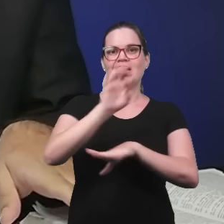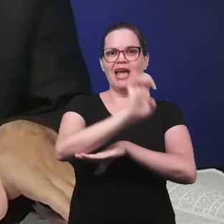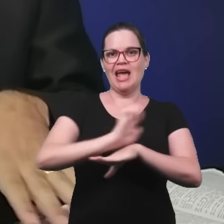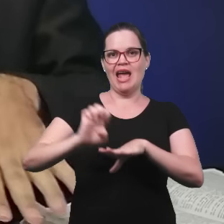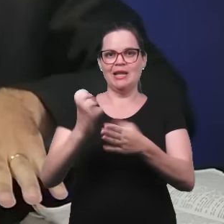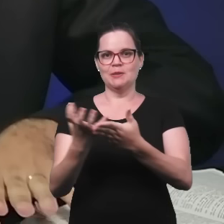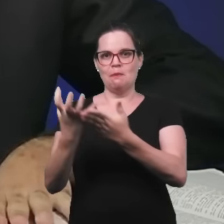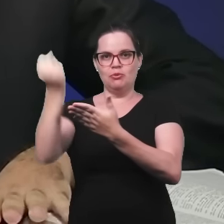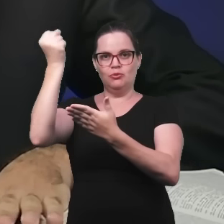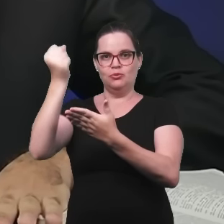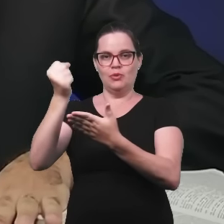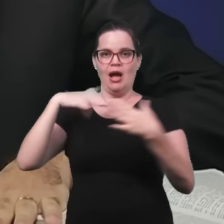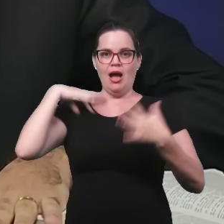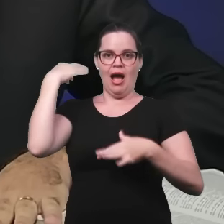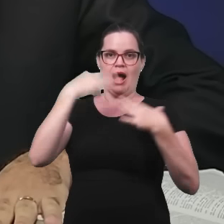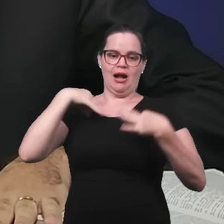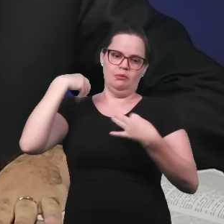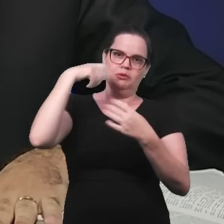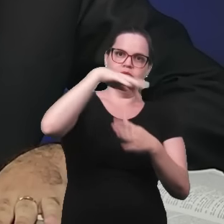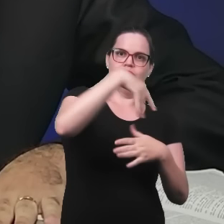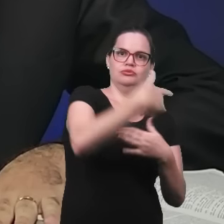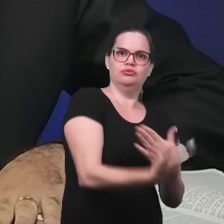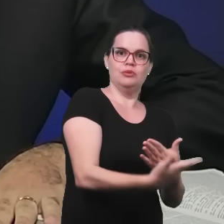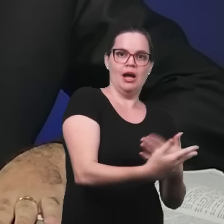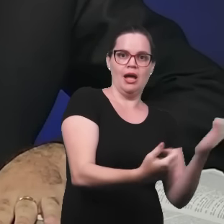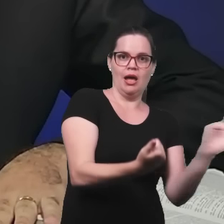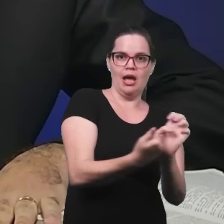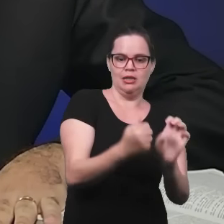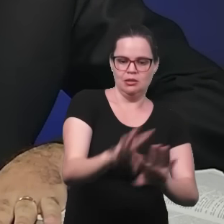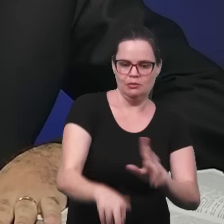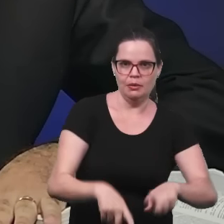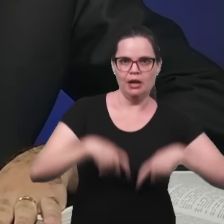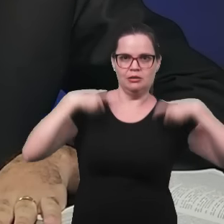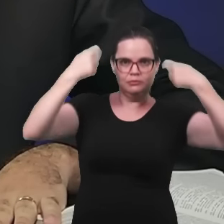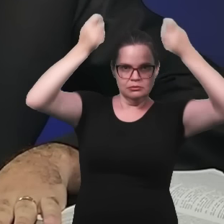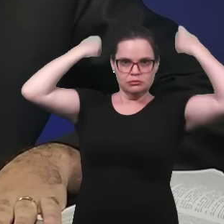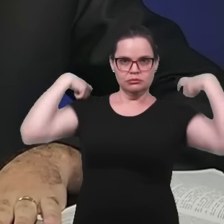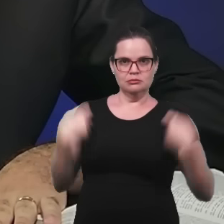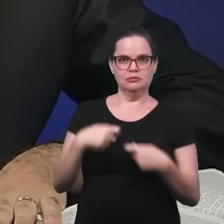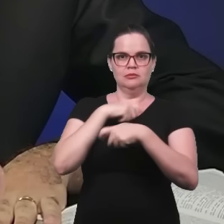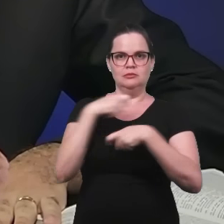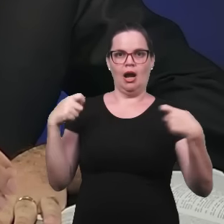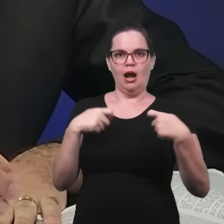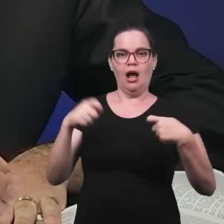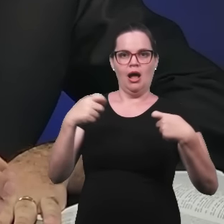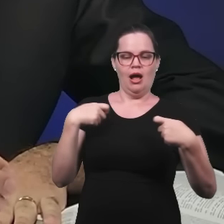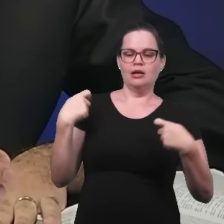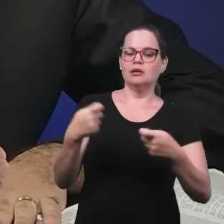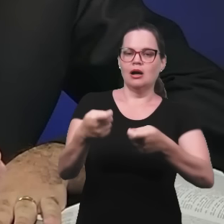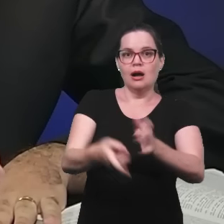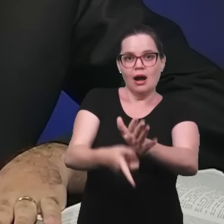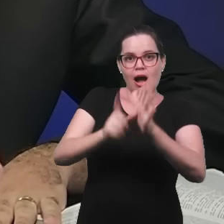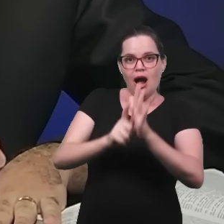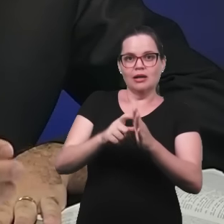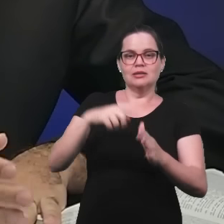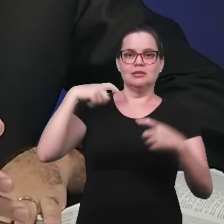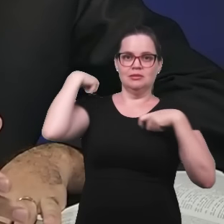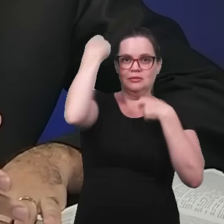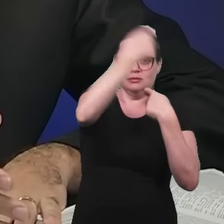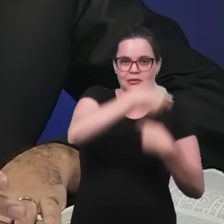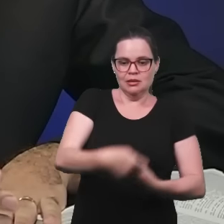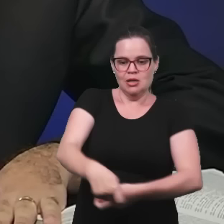Jordão se abre. Essa capa, ela tem um aspecto profético, porque normalmente ela era feita de